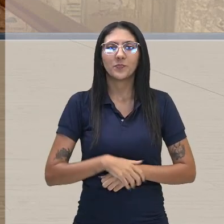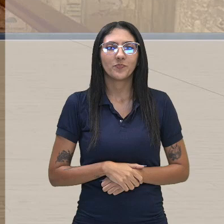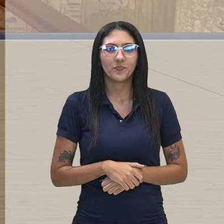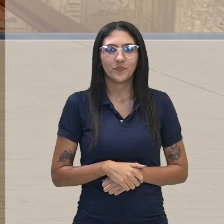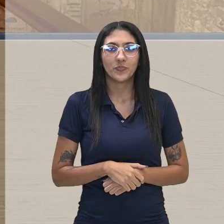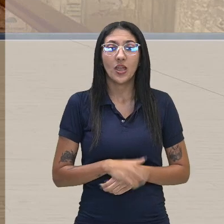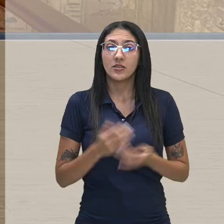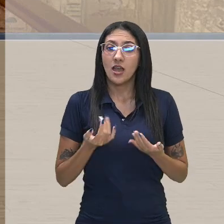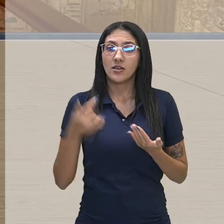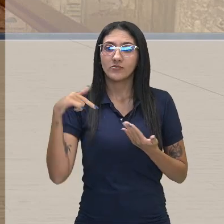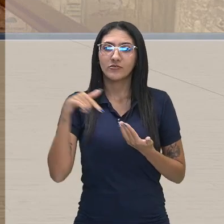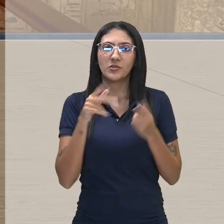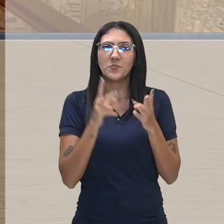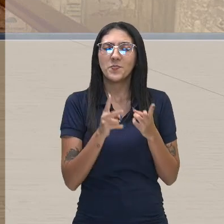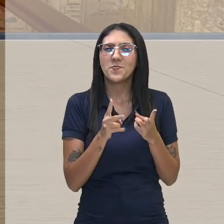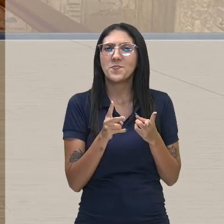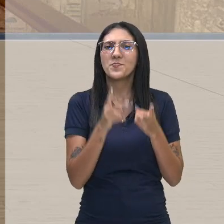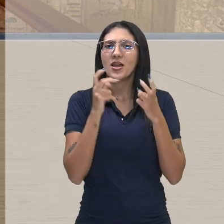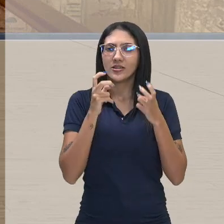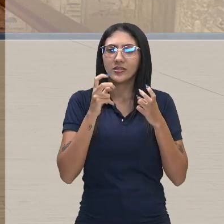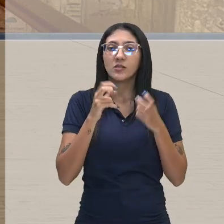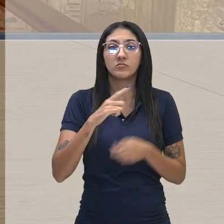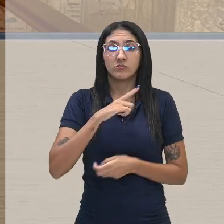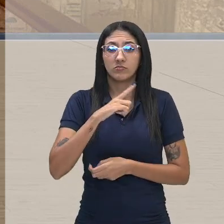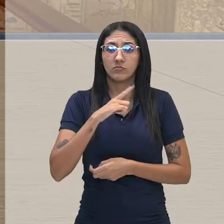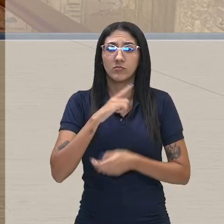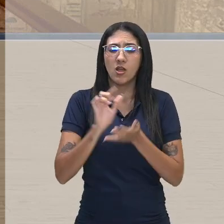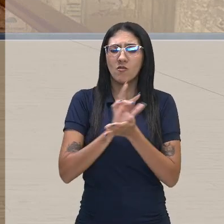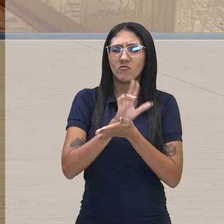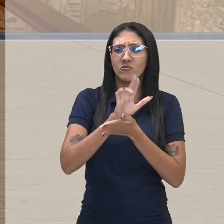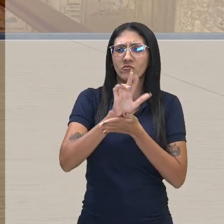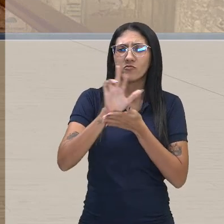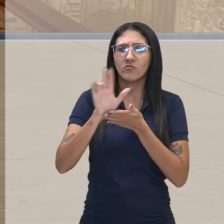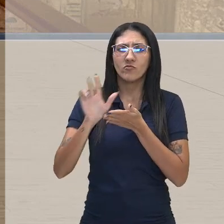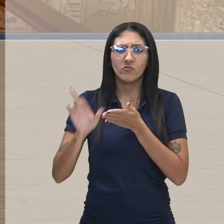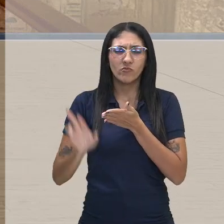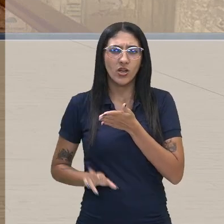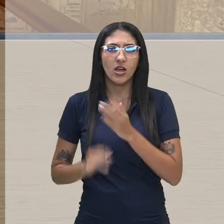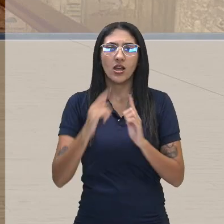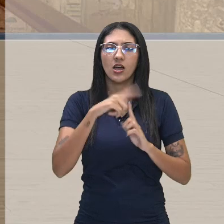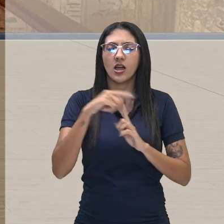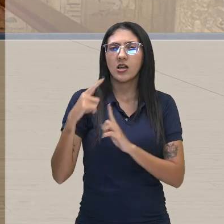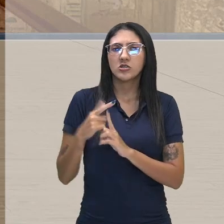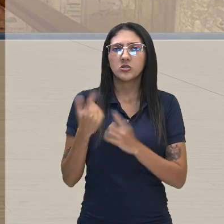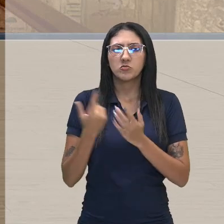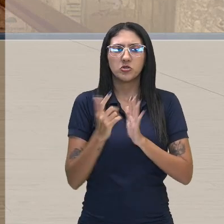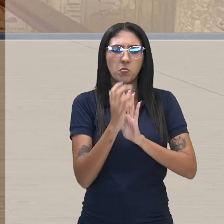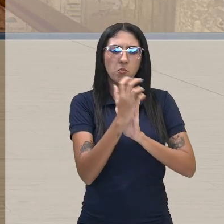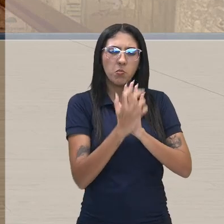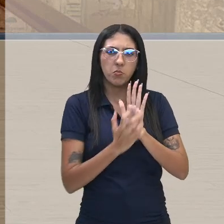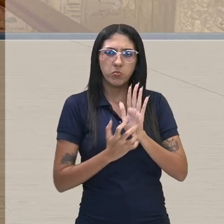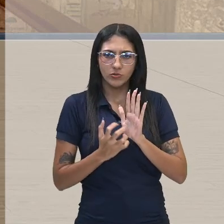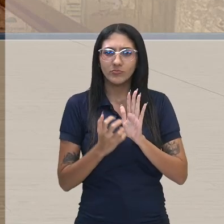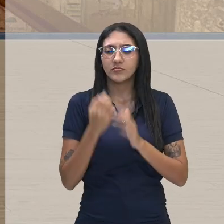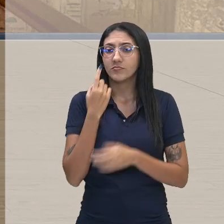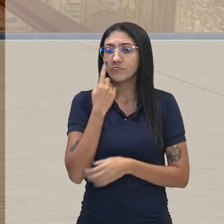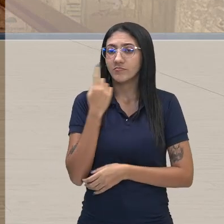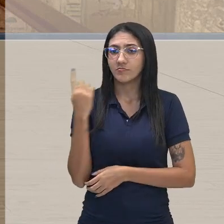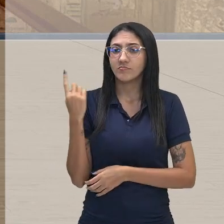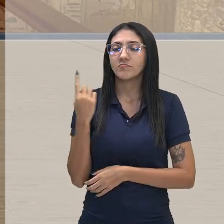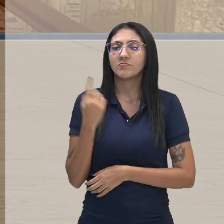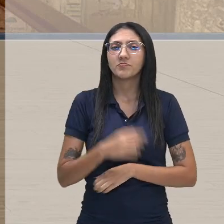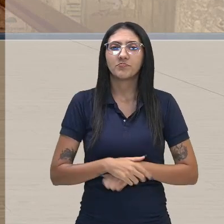que existem diversas formas de registros, desde